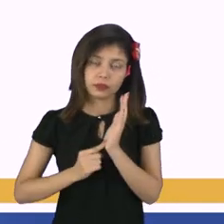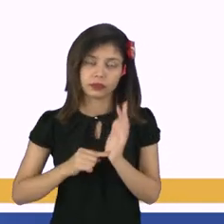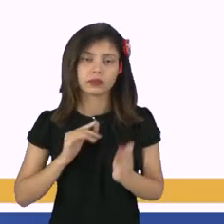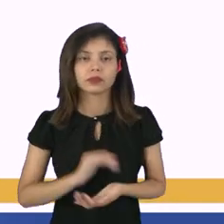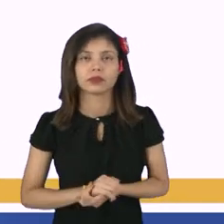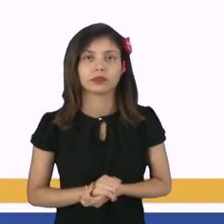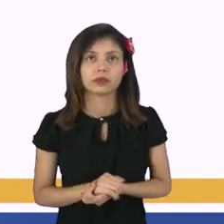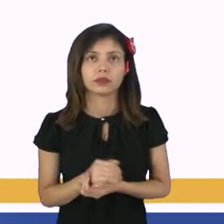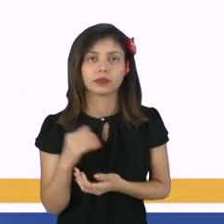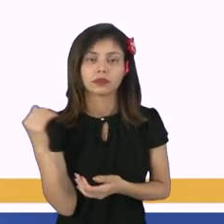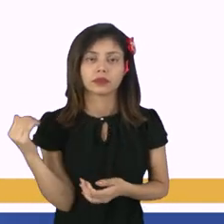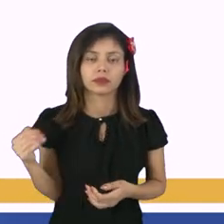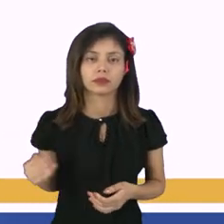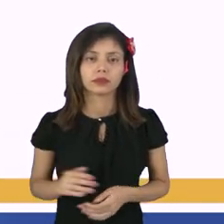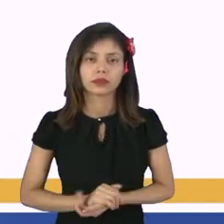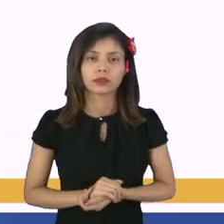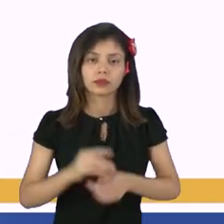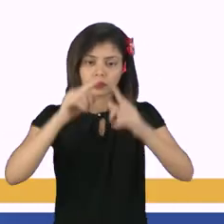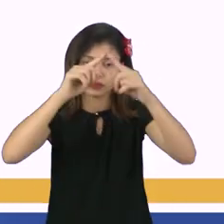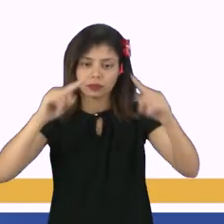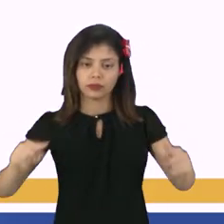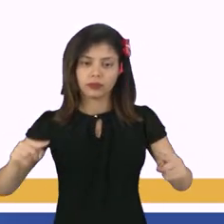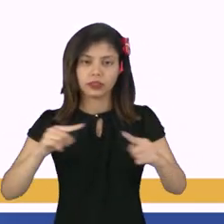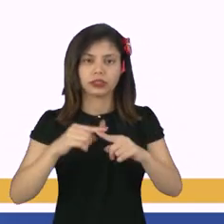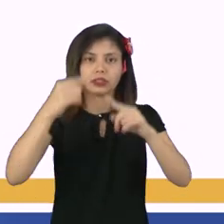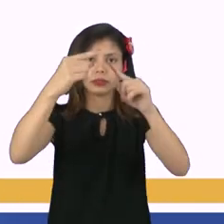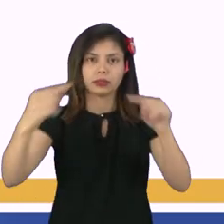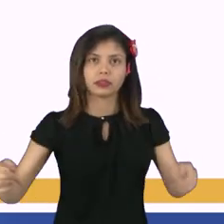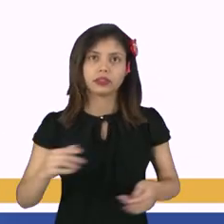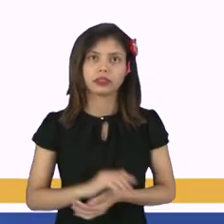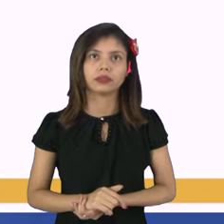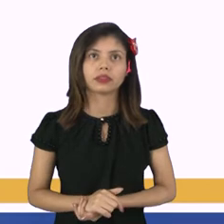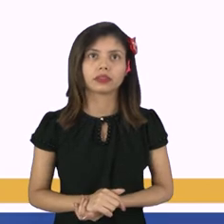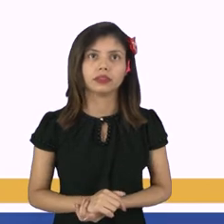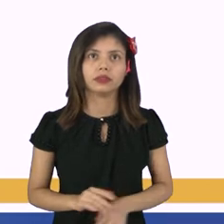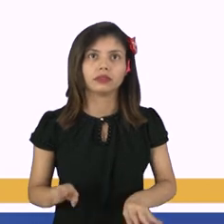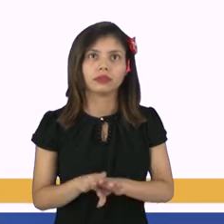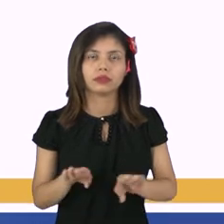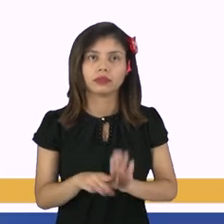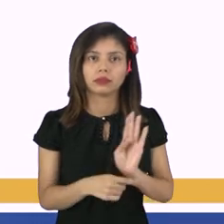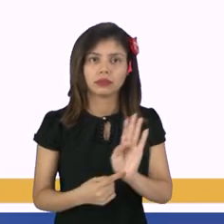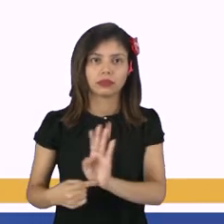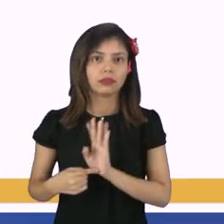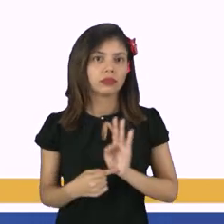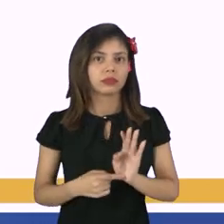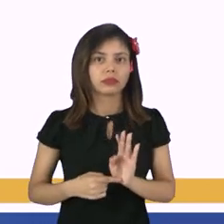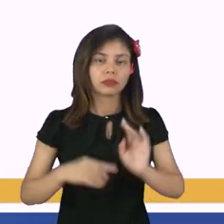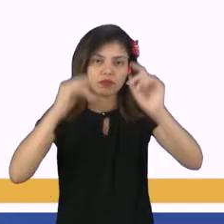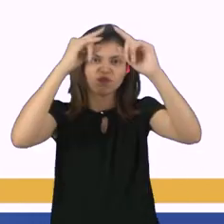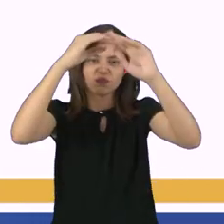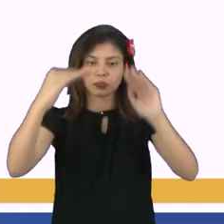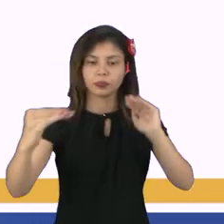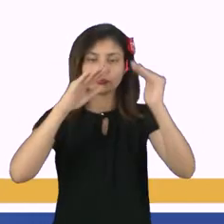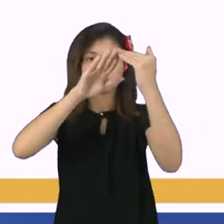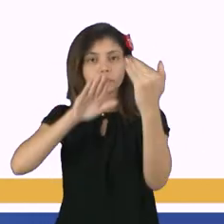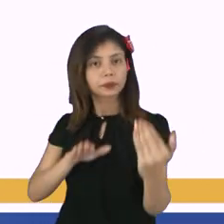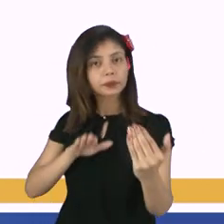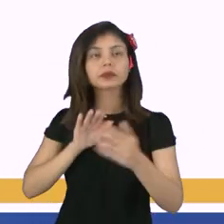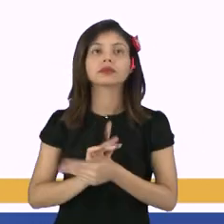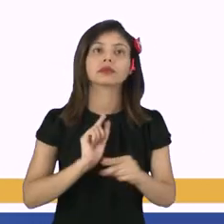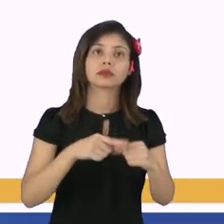com as arestas laterais com correndo para ele nós temos uma pirâmide Ok